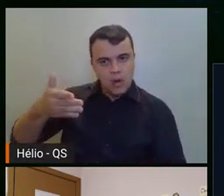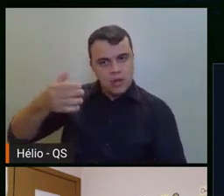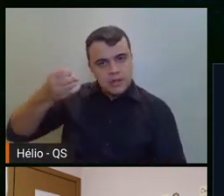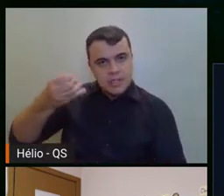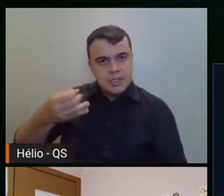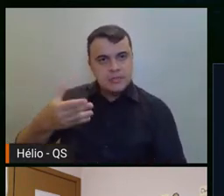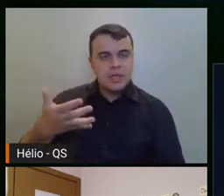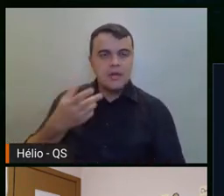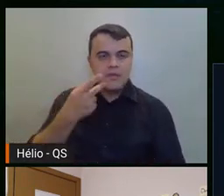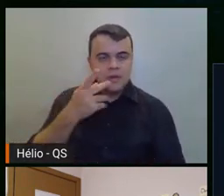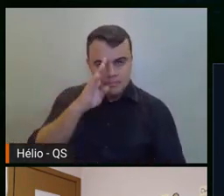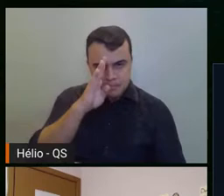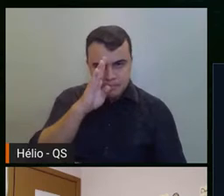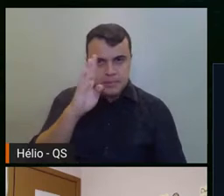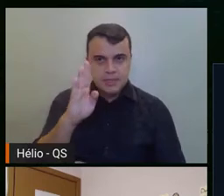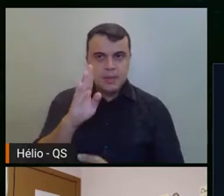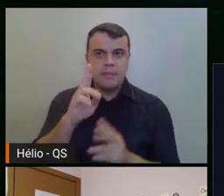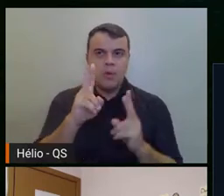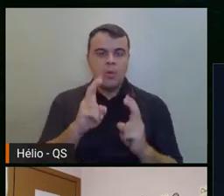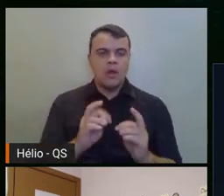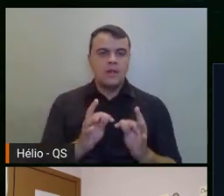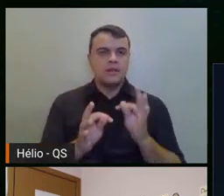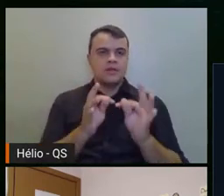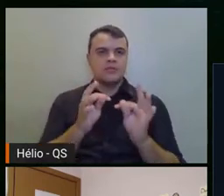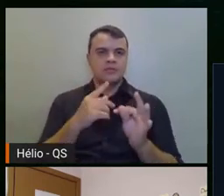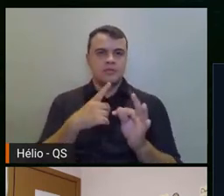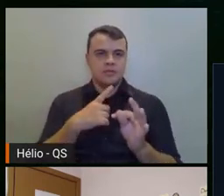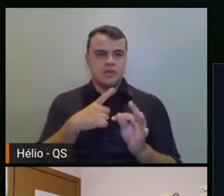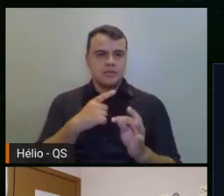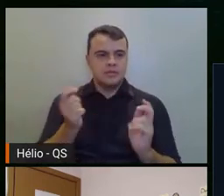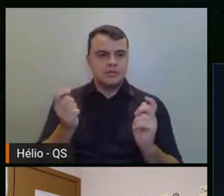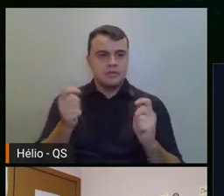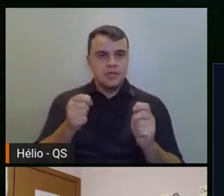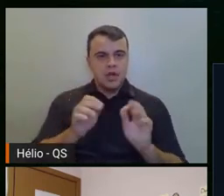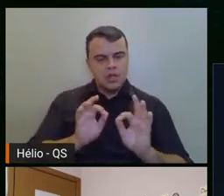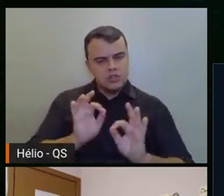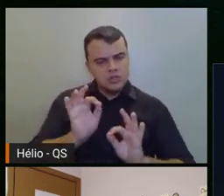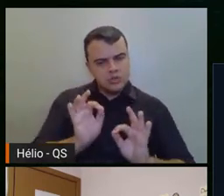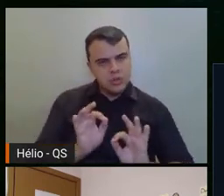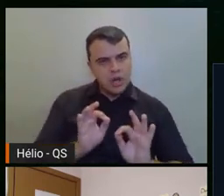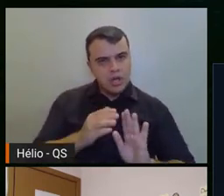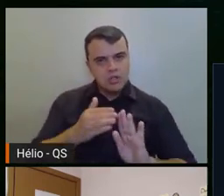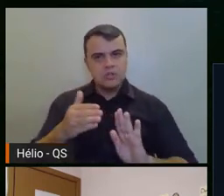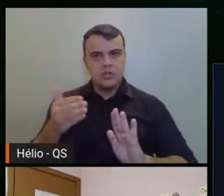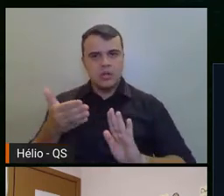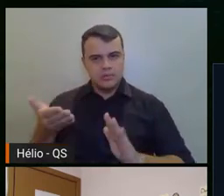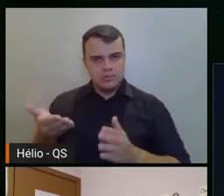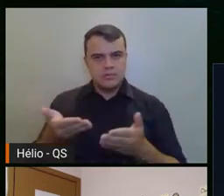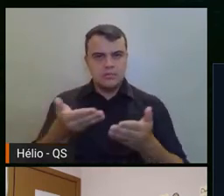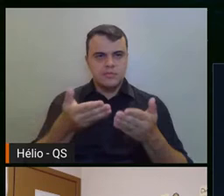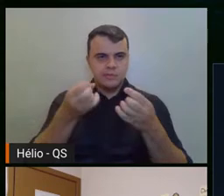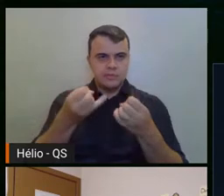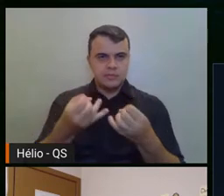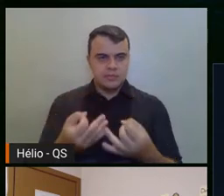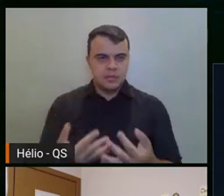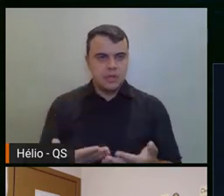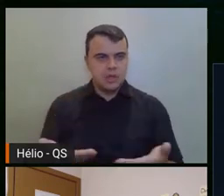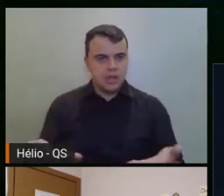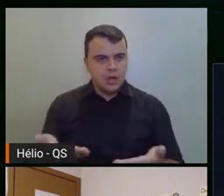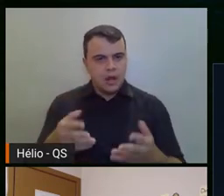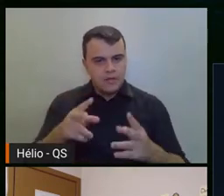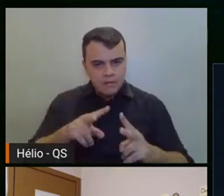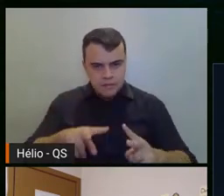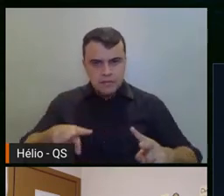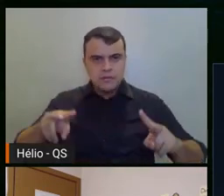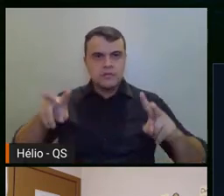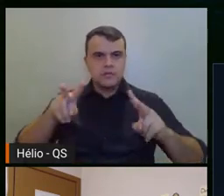as principais tecnologias né e elementos que estruturaram aí a jornada fica à vontade aí cara para dar uma visão geral